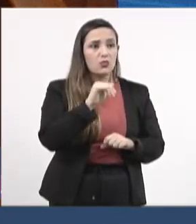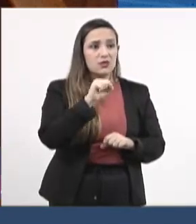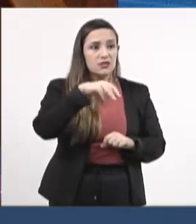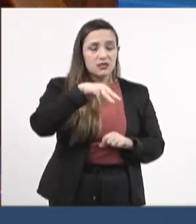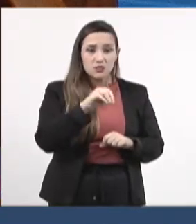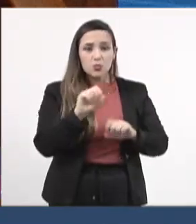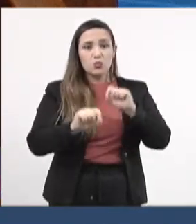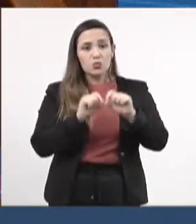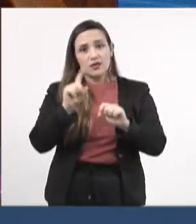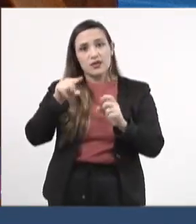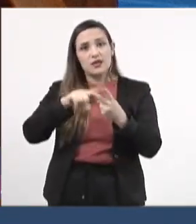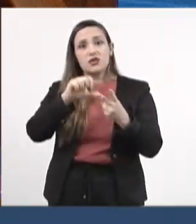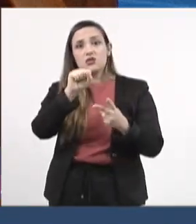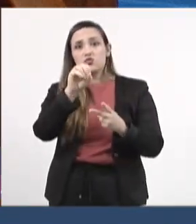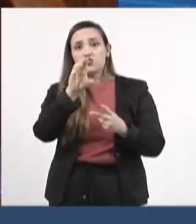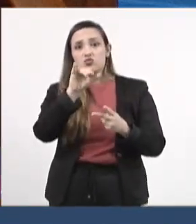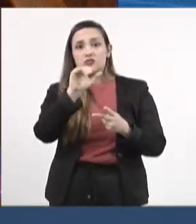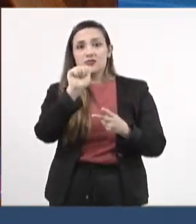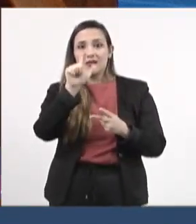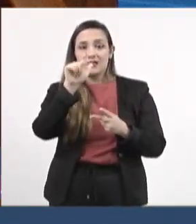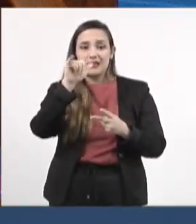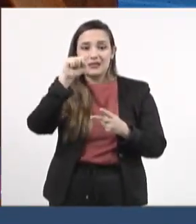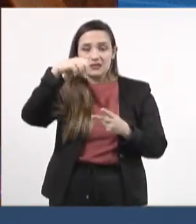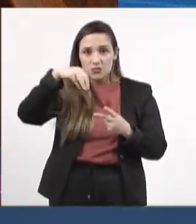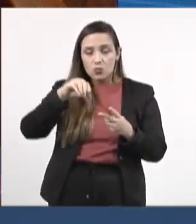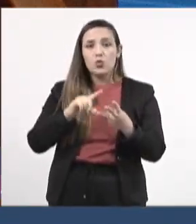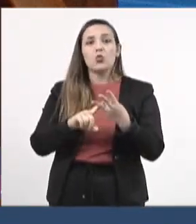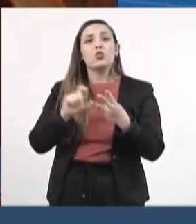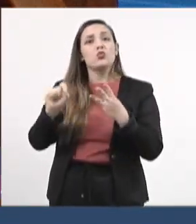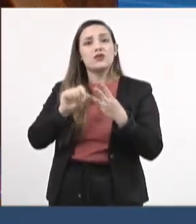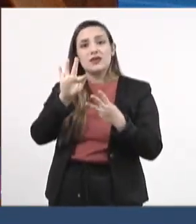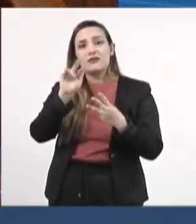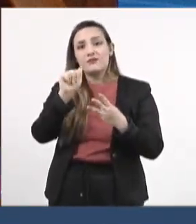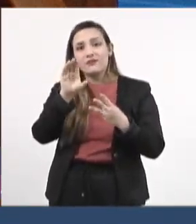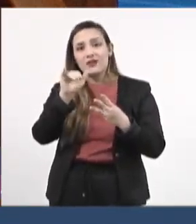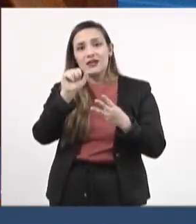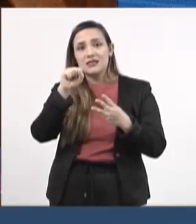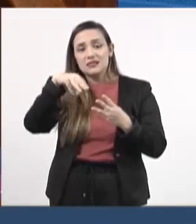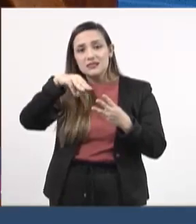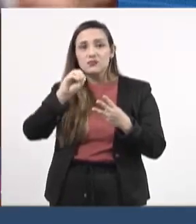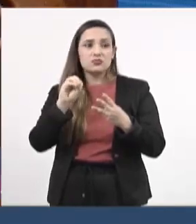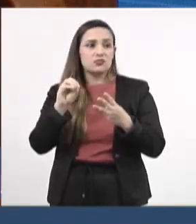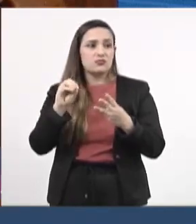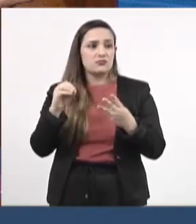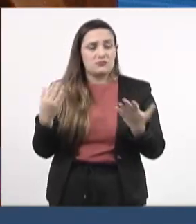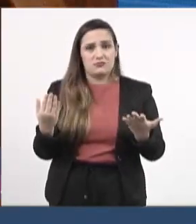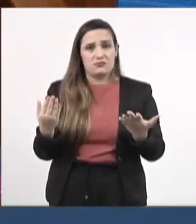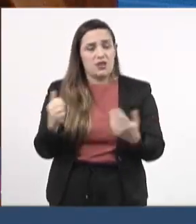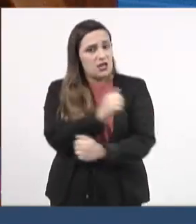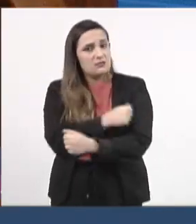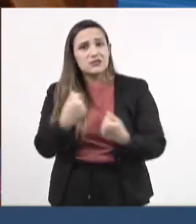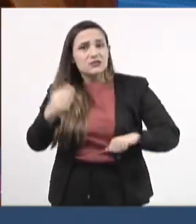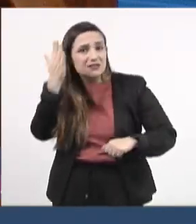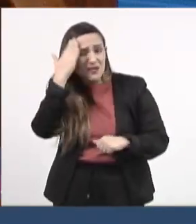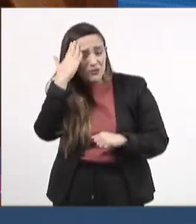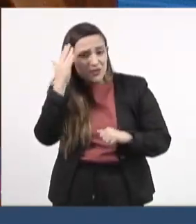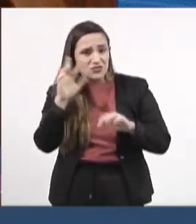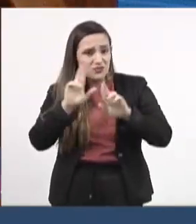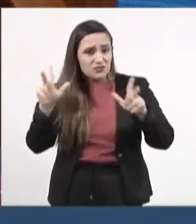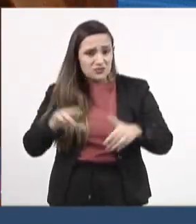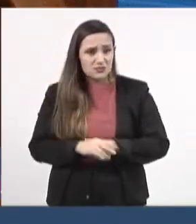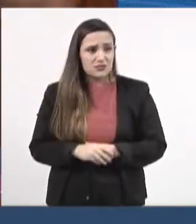socialismo, o que é capitalismo, o que é fascismo. Os alunos têm que sair da escola sabendo o que é